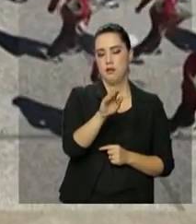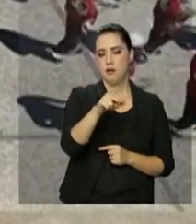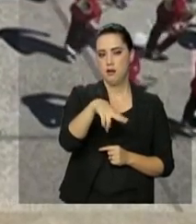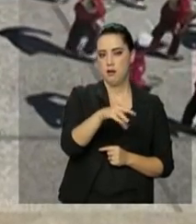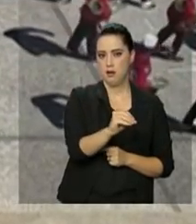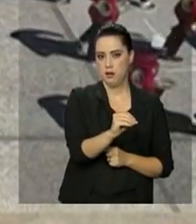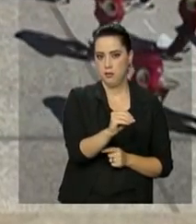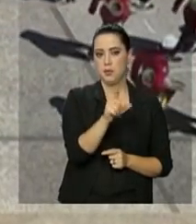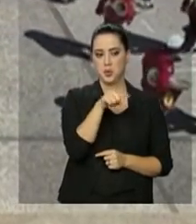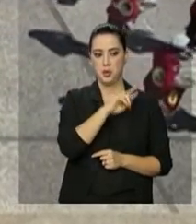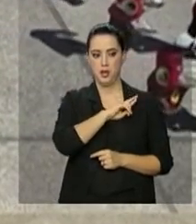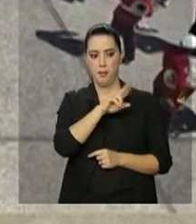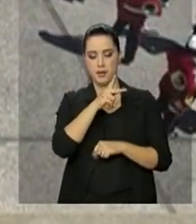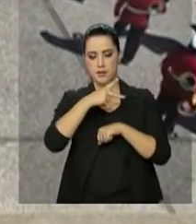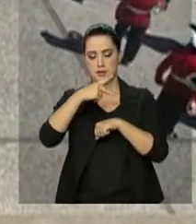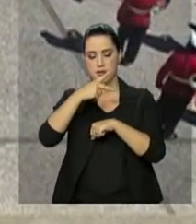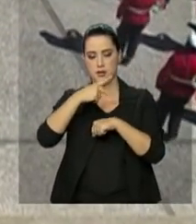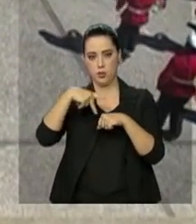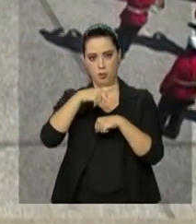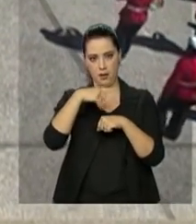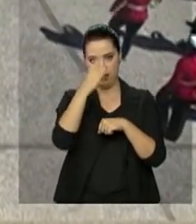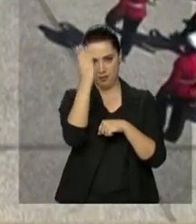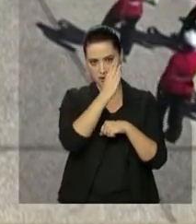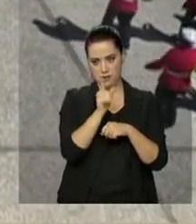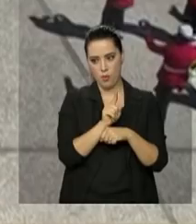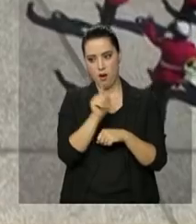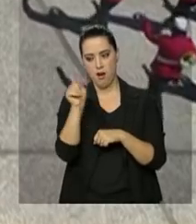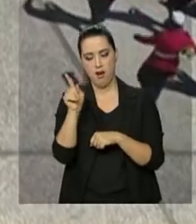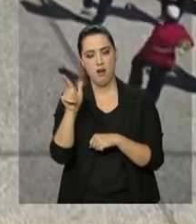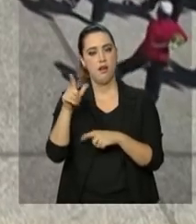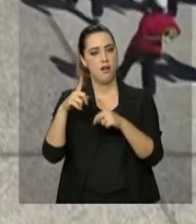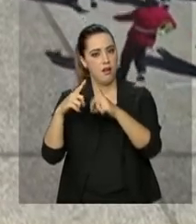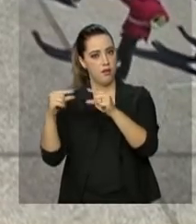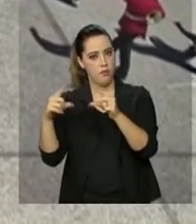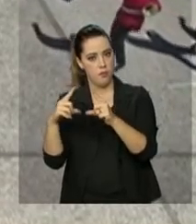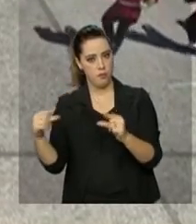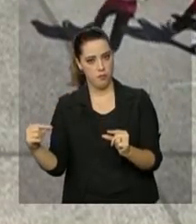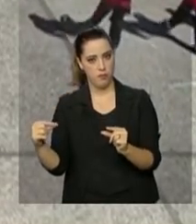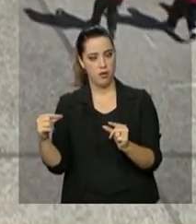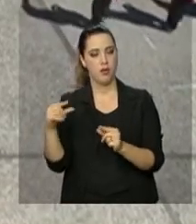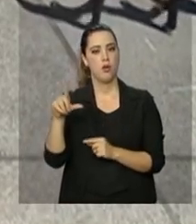do Brasil, representando o Brasil. Além de outras missões, como missões de